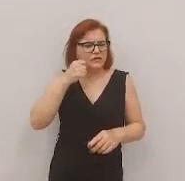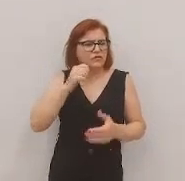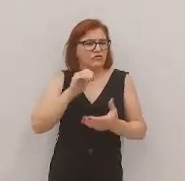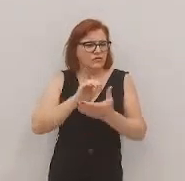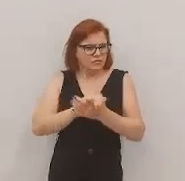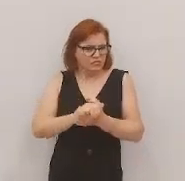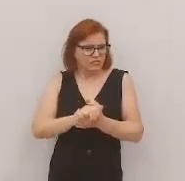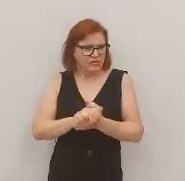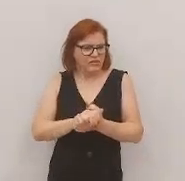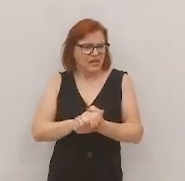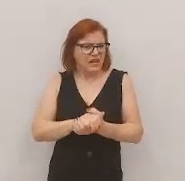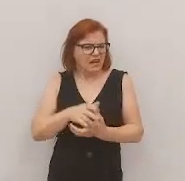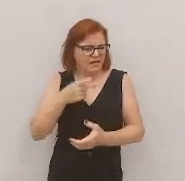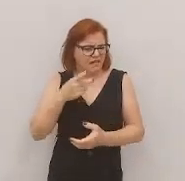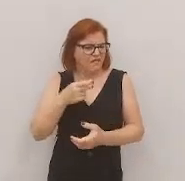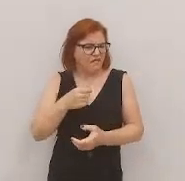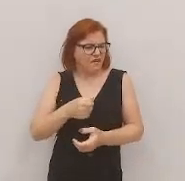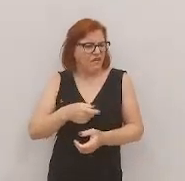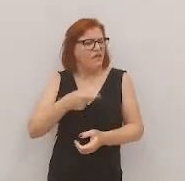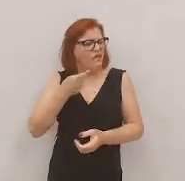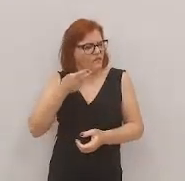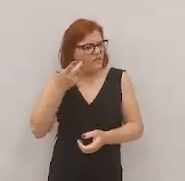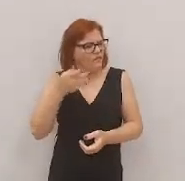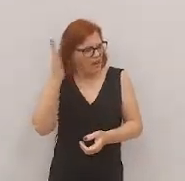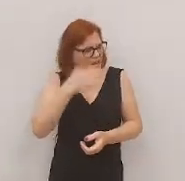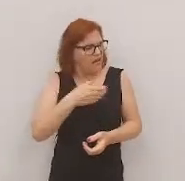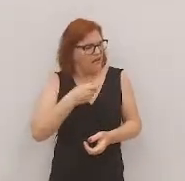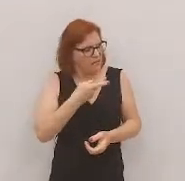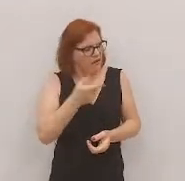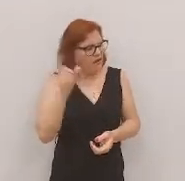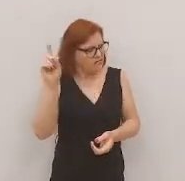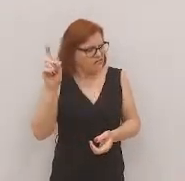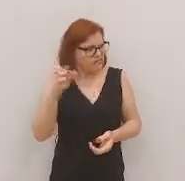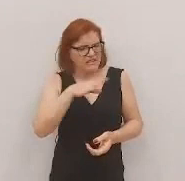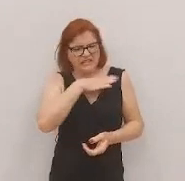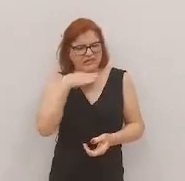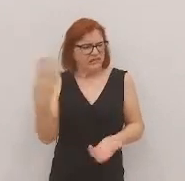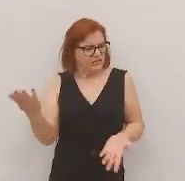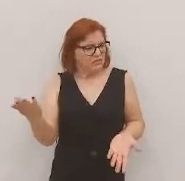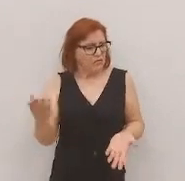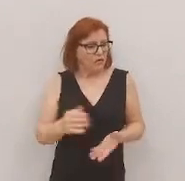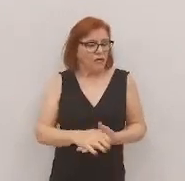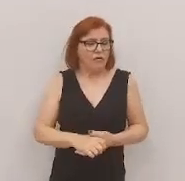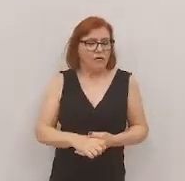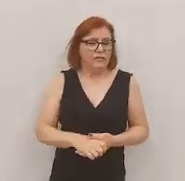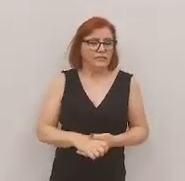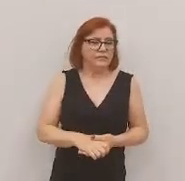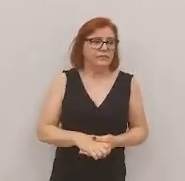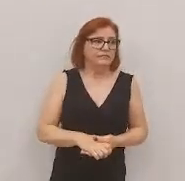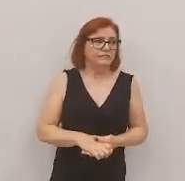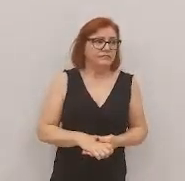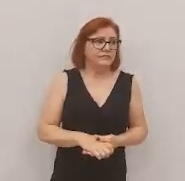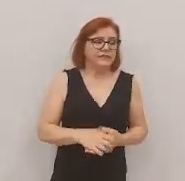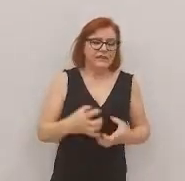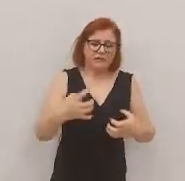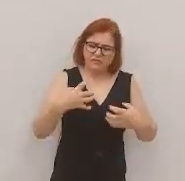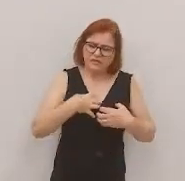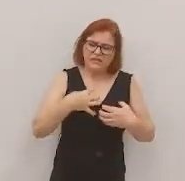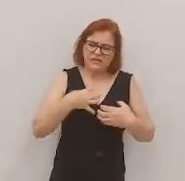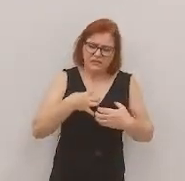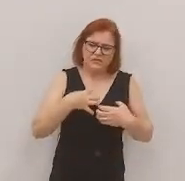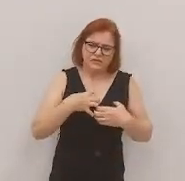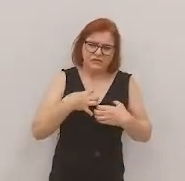blasfema esse Deus e morre. Oh, Senhor Jesus. Às vezes isso é o sentimento que as pessoas